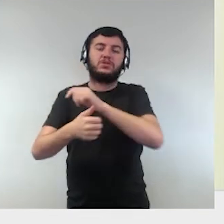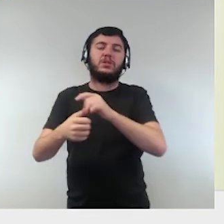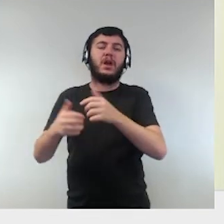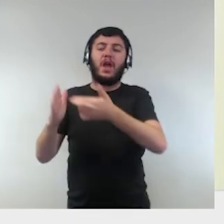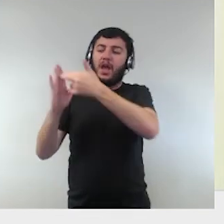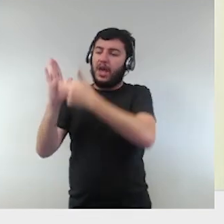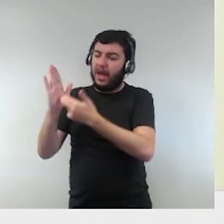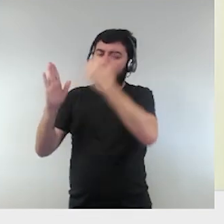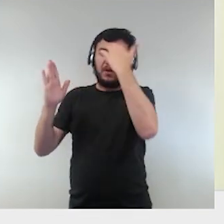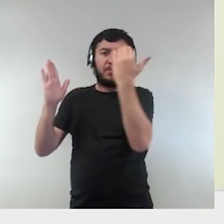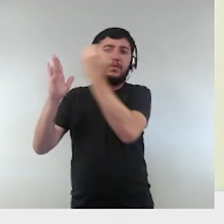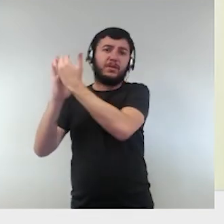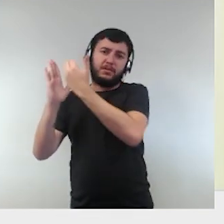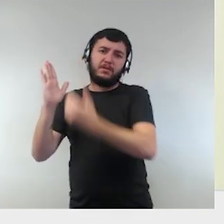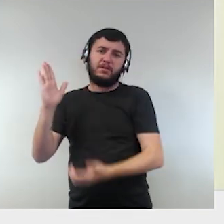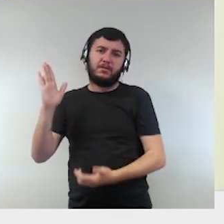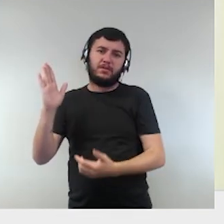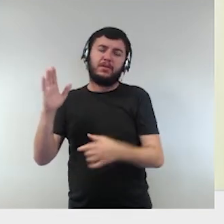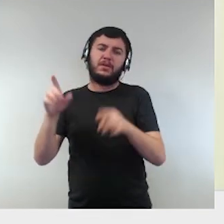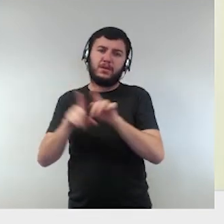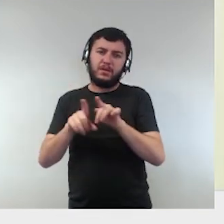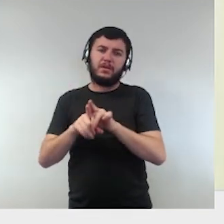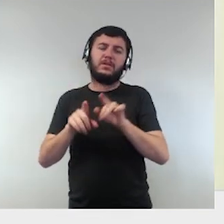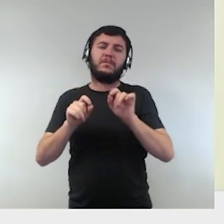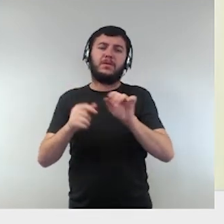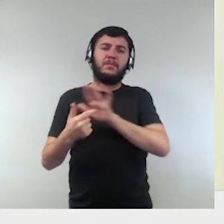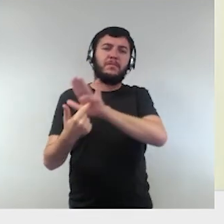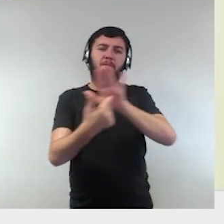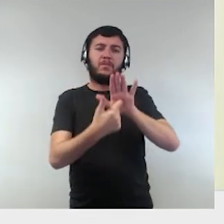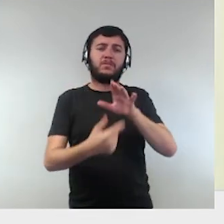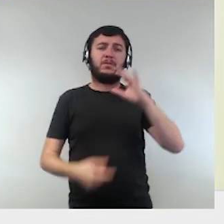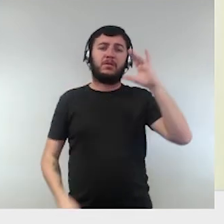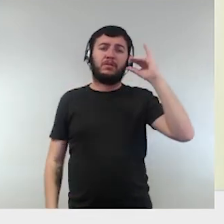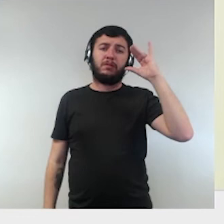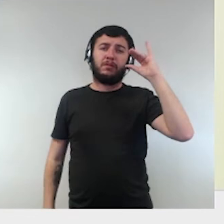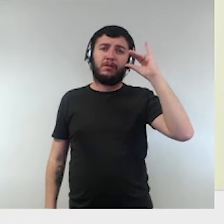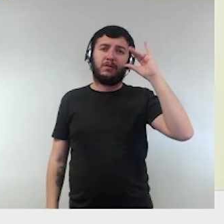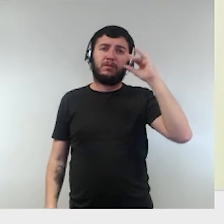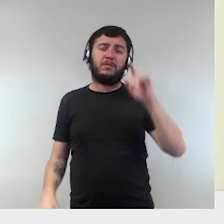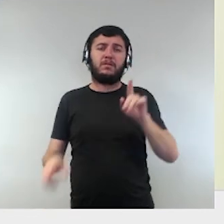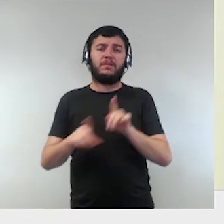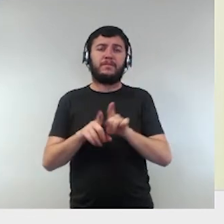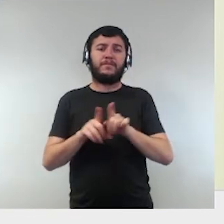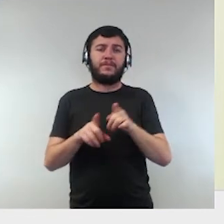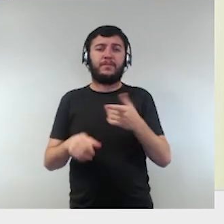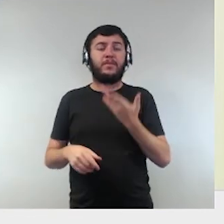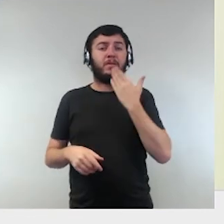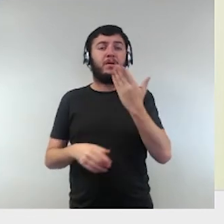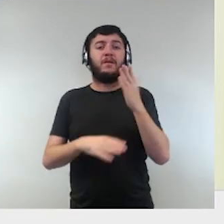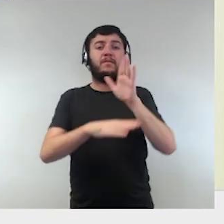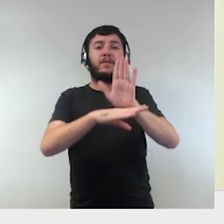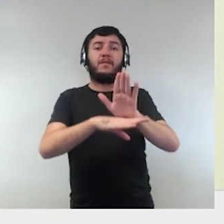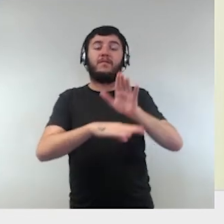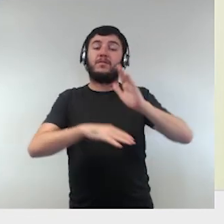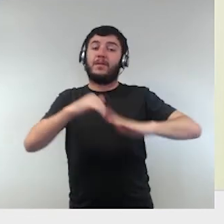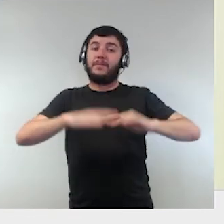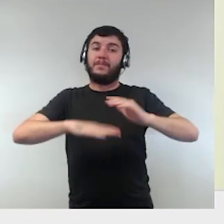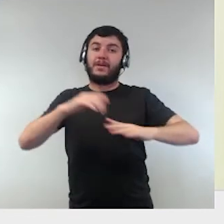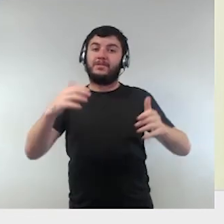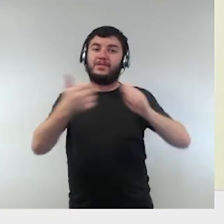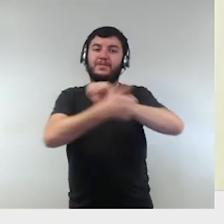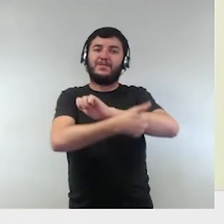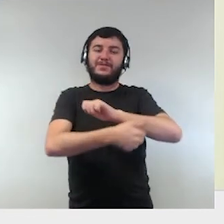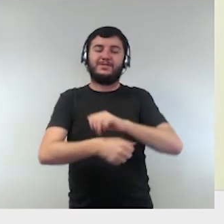Medicina Veterinária. O que demonstra que a ciência também ela está a favor da prática